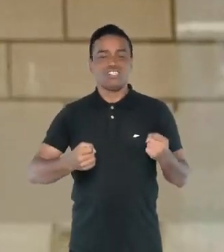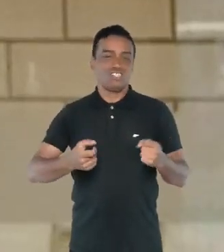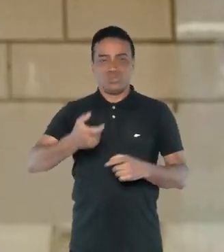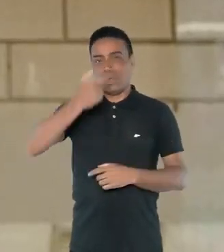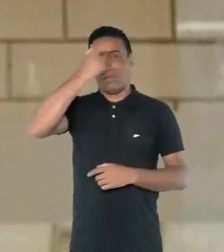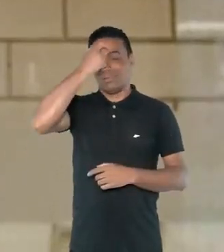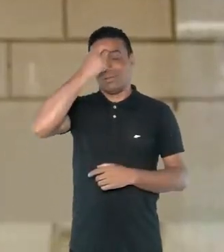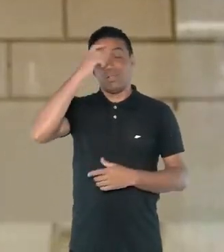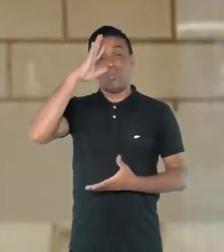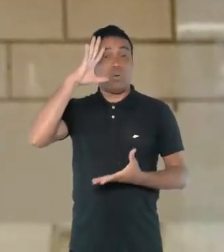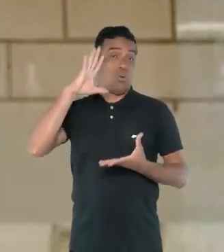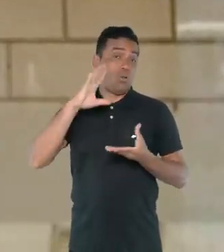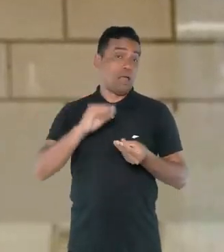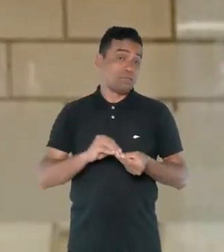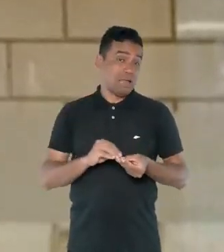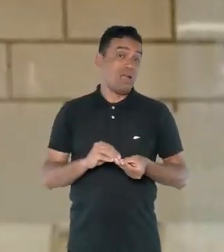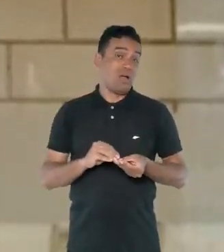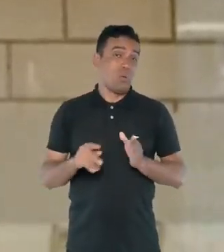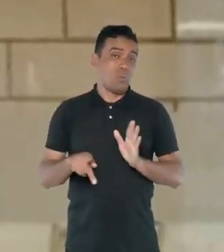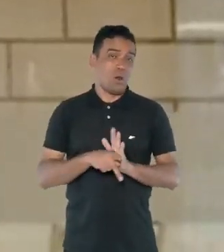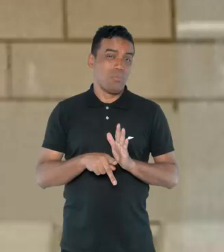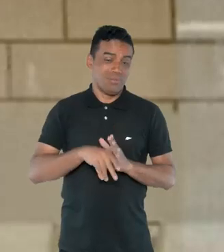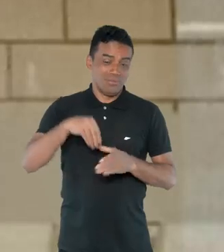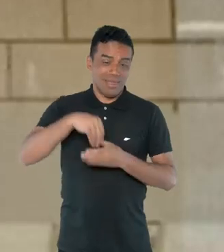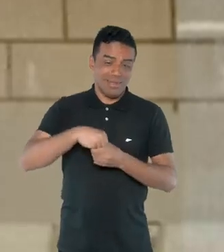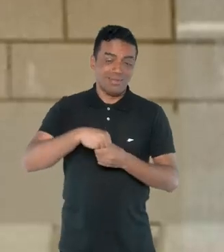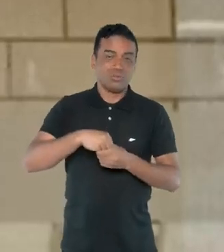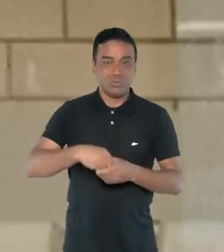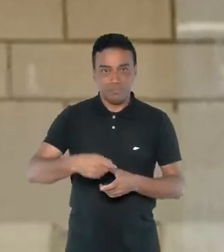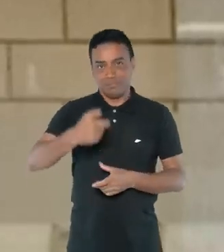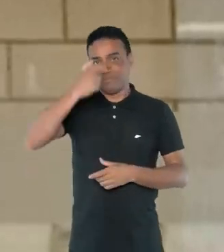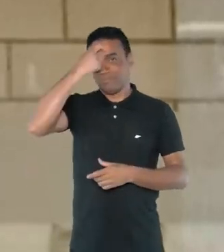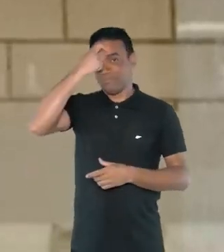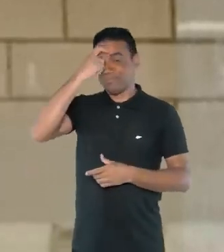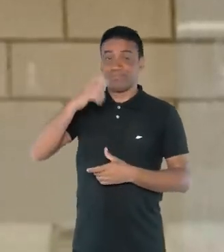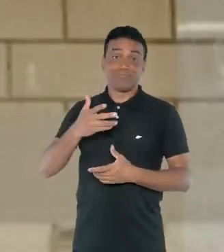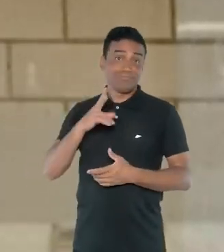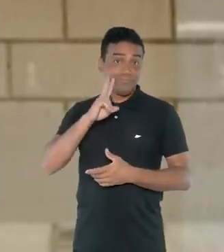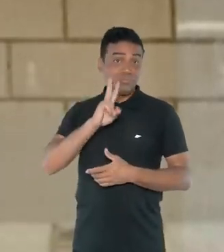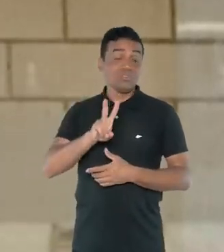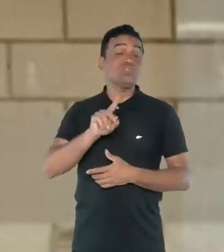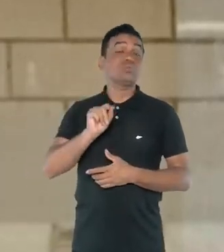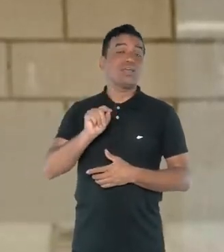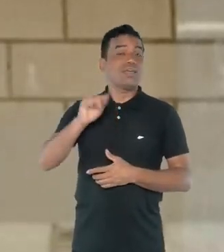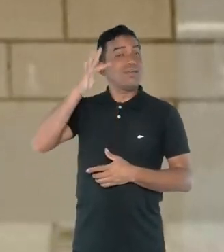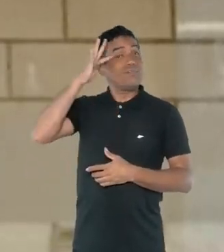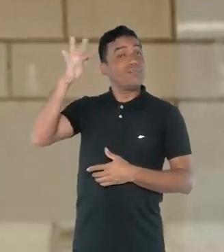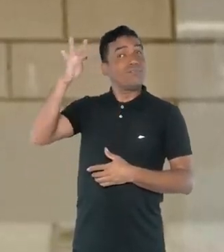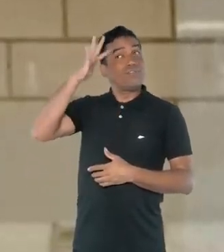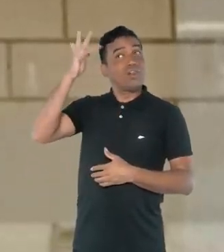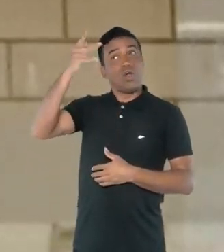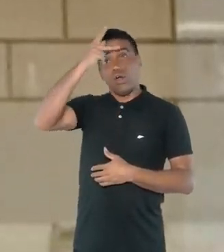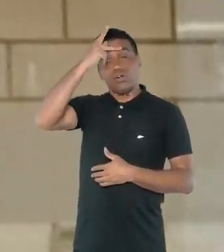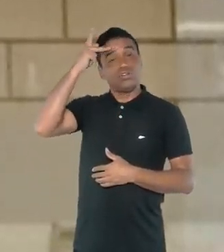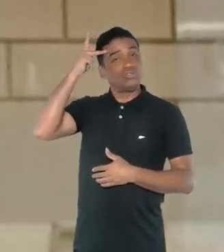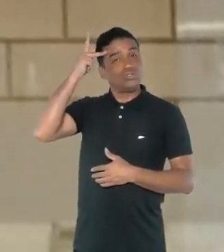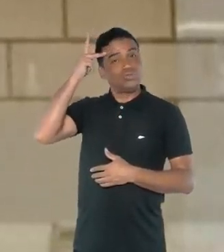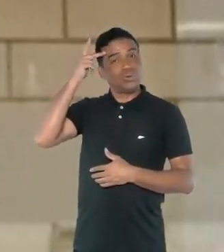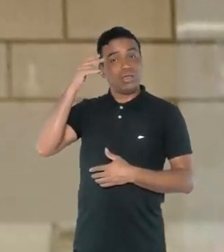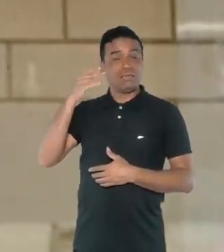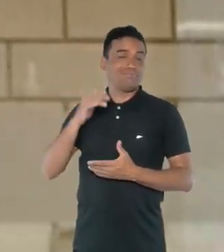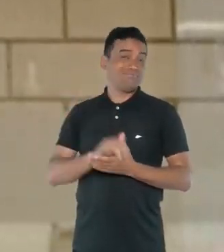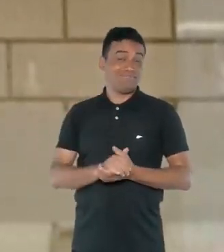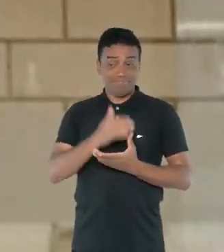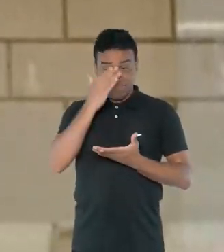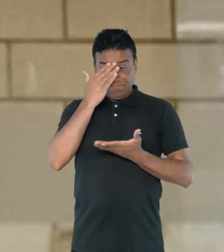uma conclusão muito cética sobre a razão, e ele vai ser visto como um filósofo, né, extremamente cético.